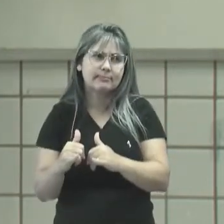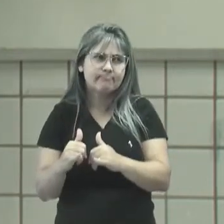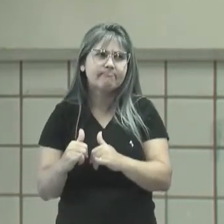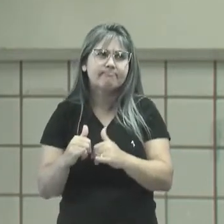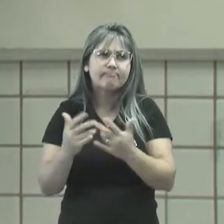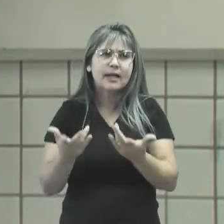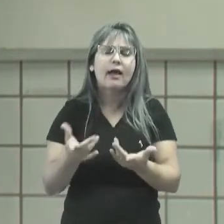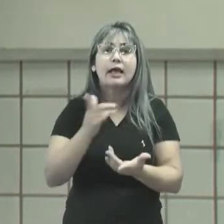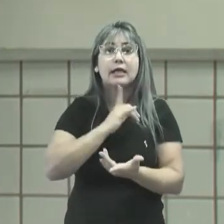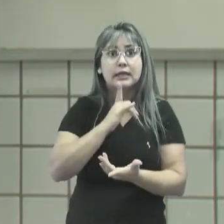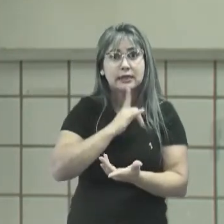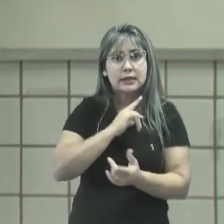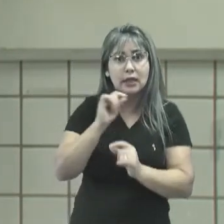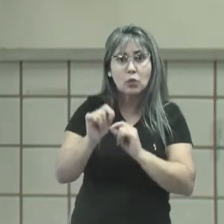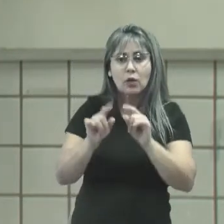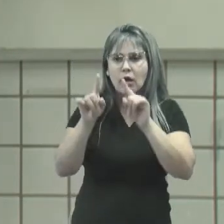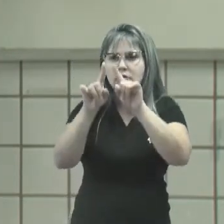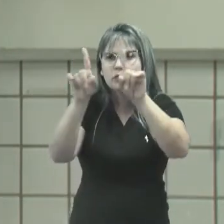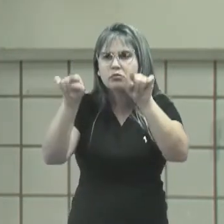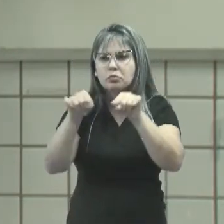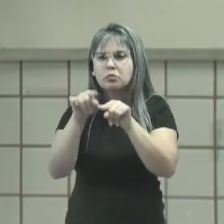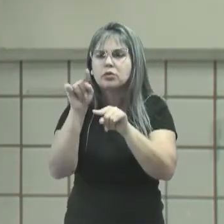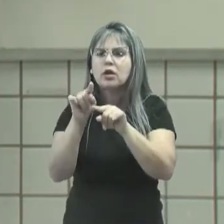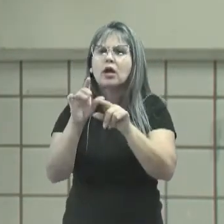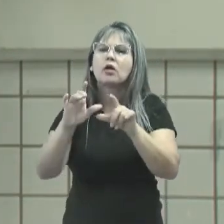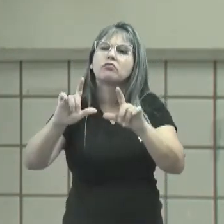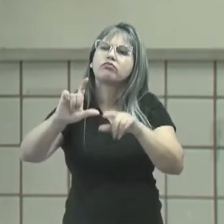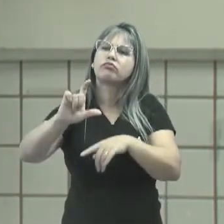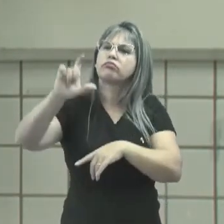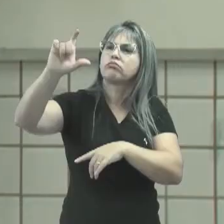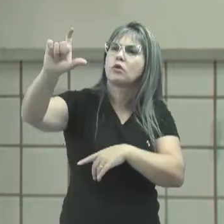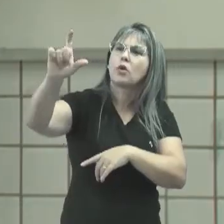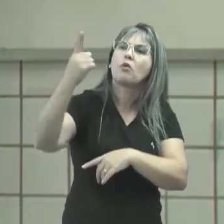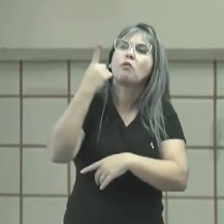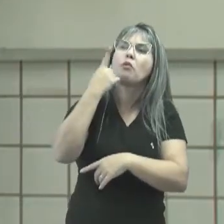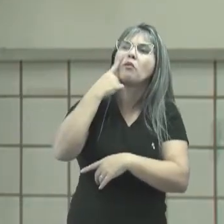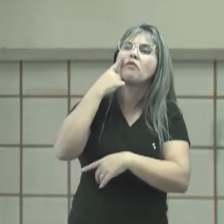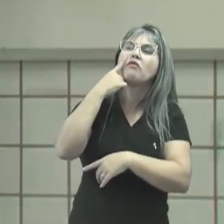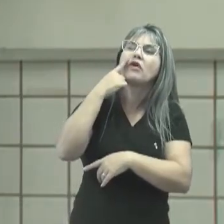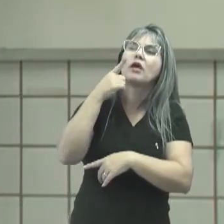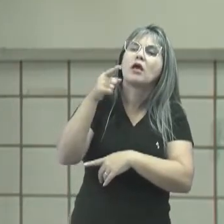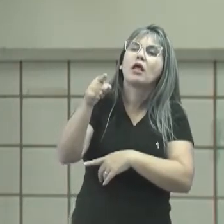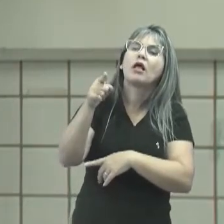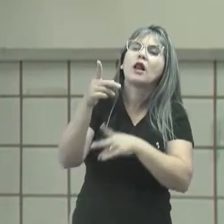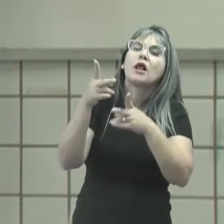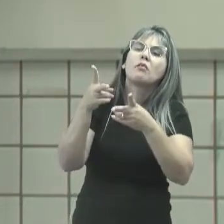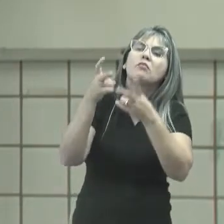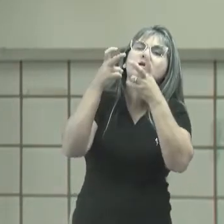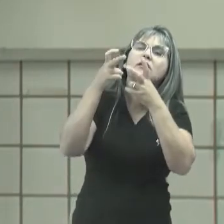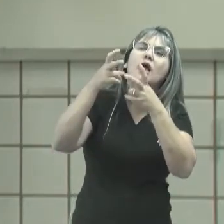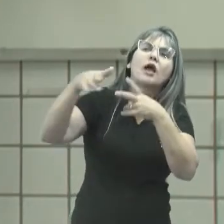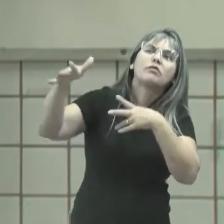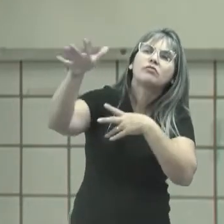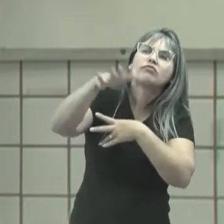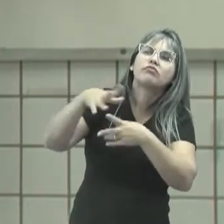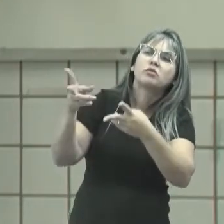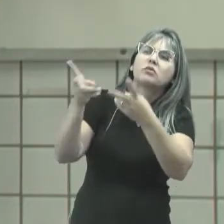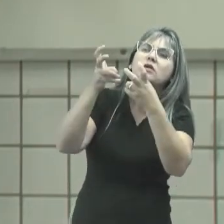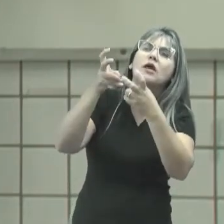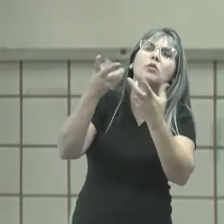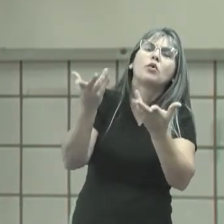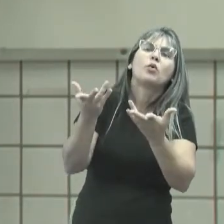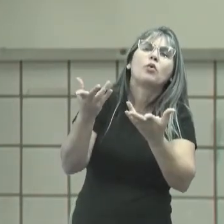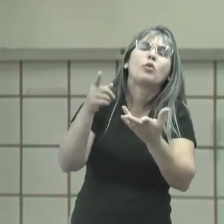nível ou constatar os níveis de poluição naquele ambiente. Aqui você vê um equipamento que